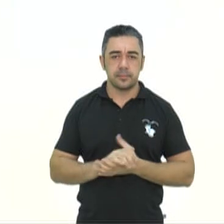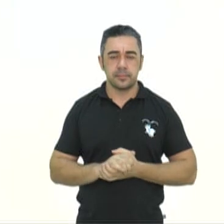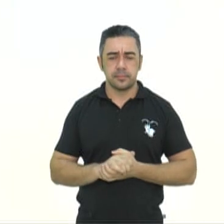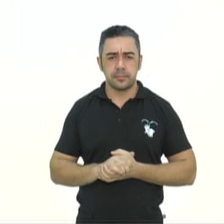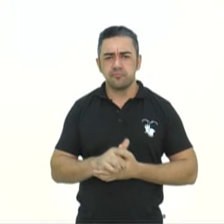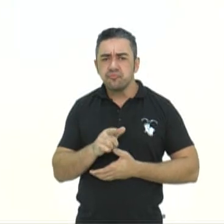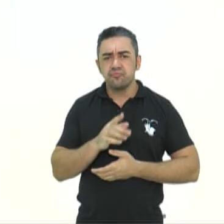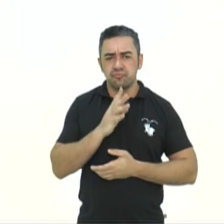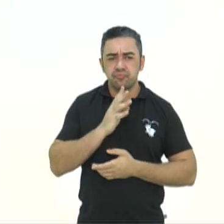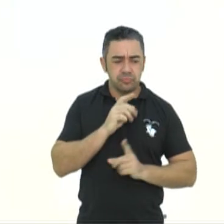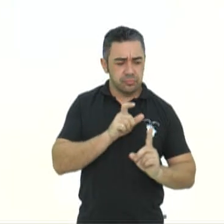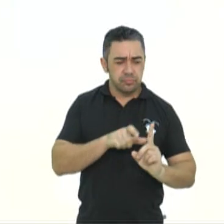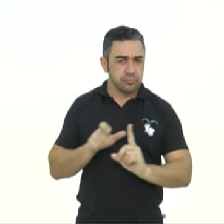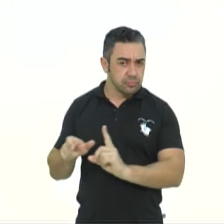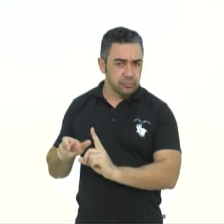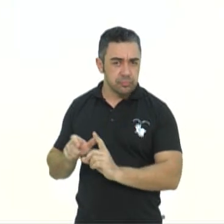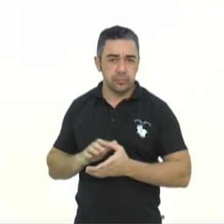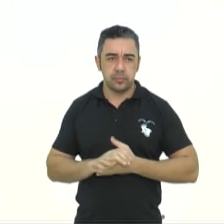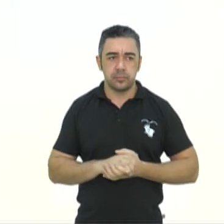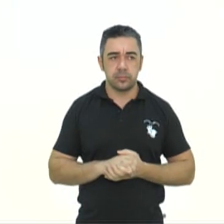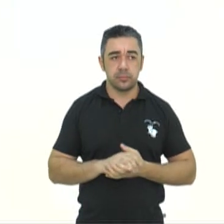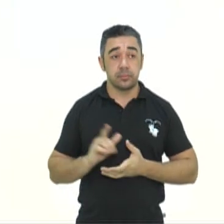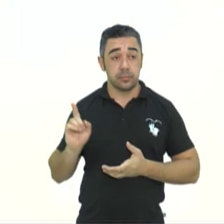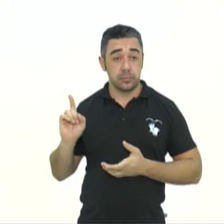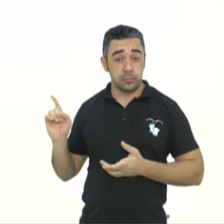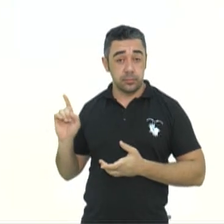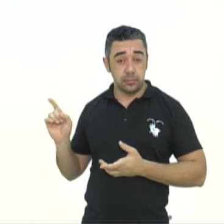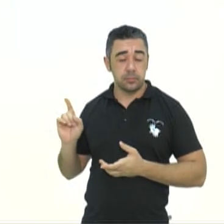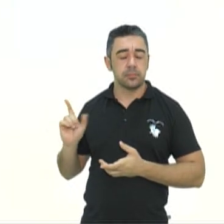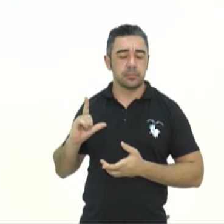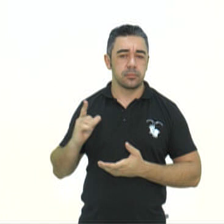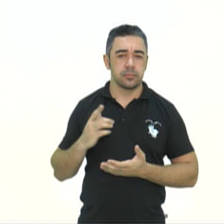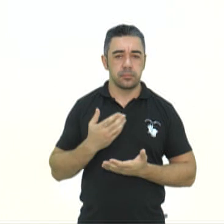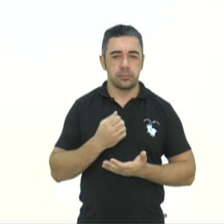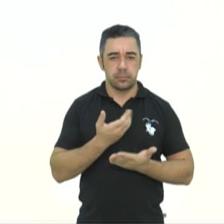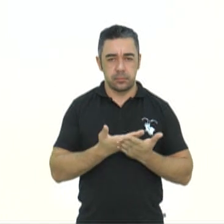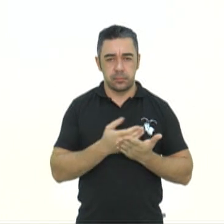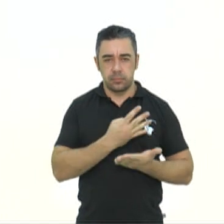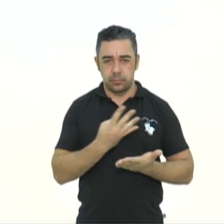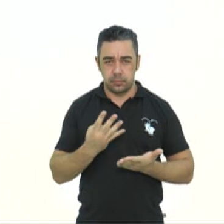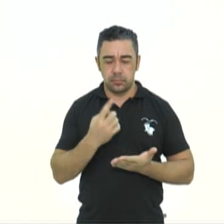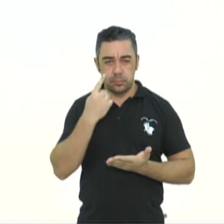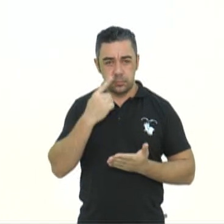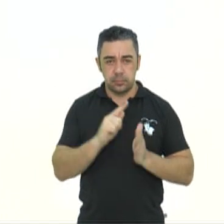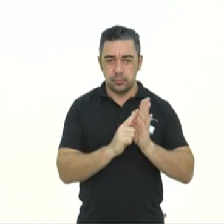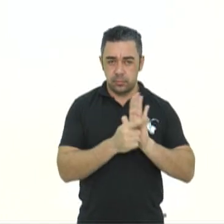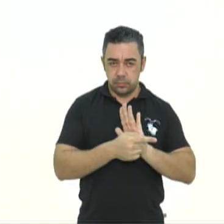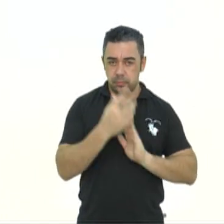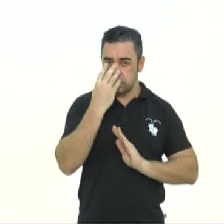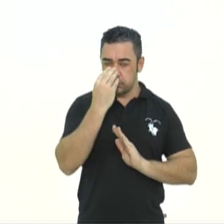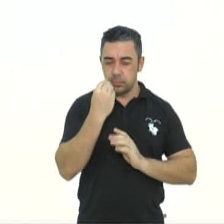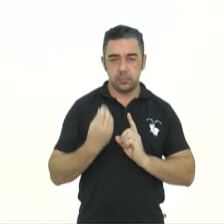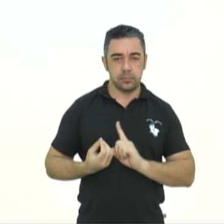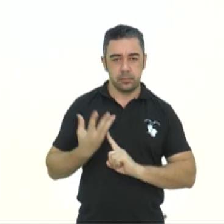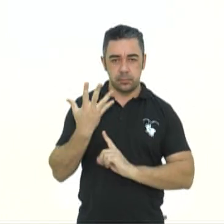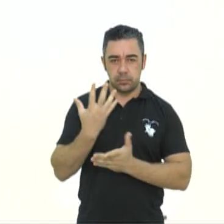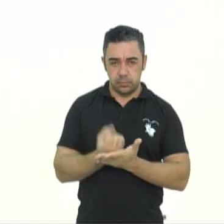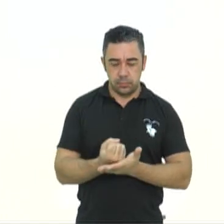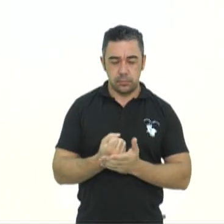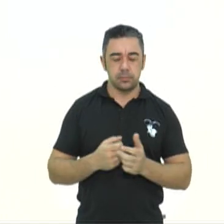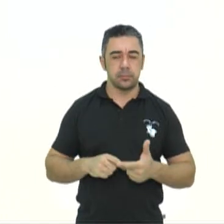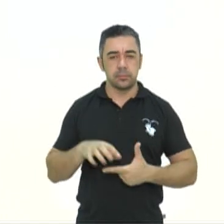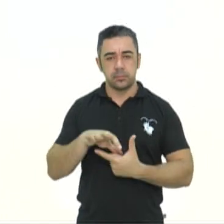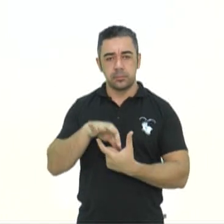a essas personalidades? E nesta classe hablamos sobre gênero, fotografia e biografia, léxico